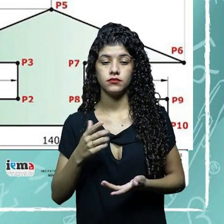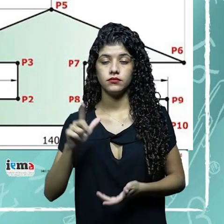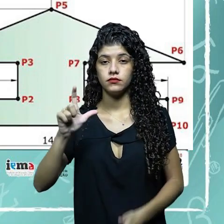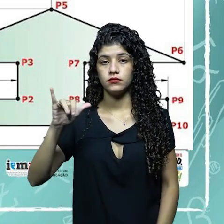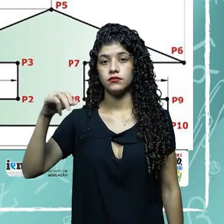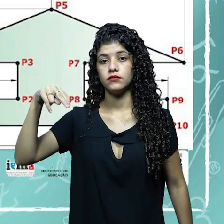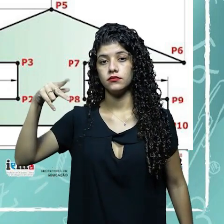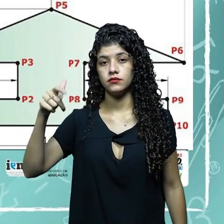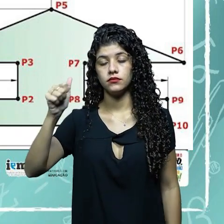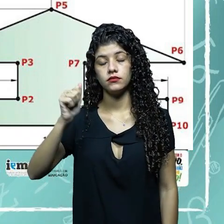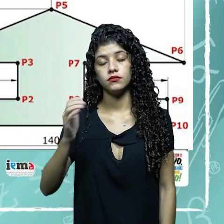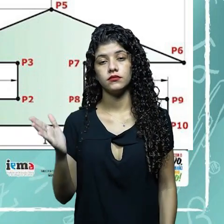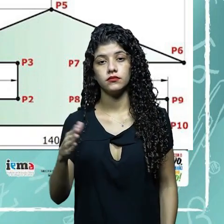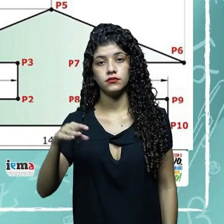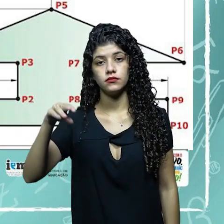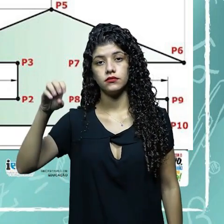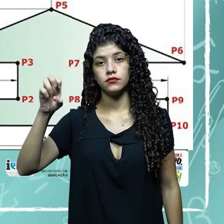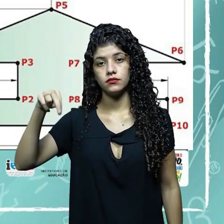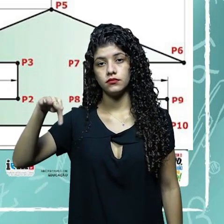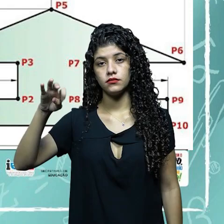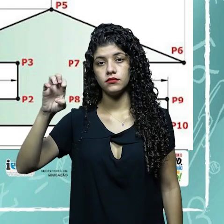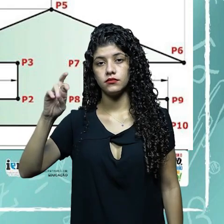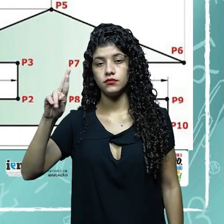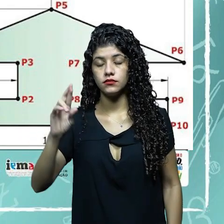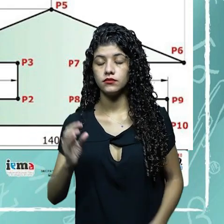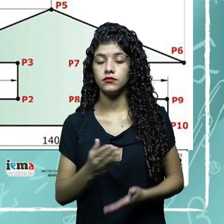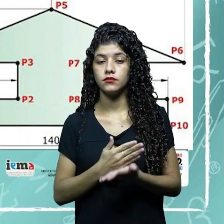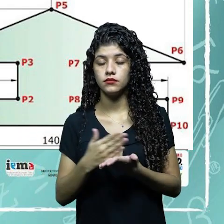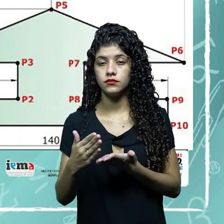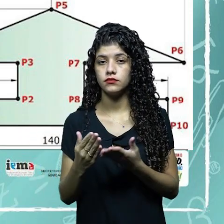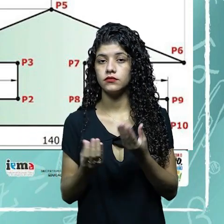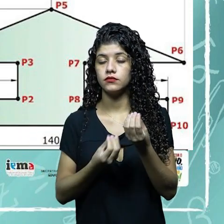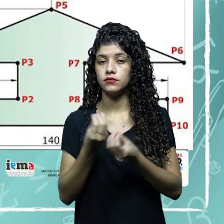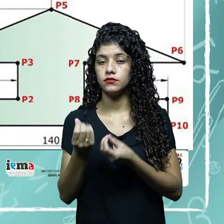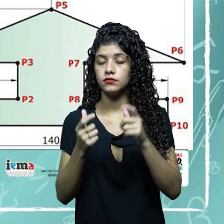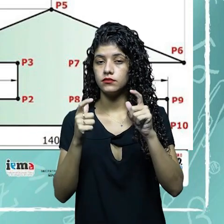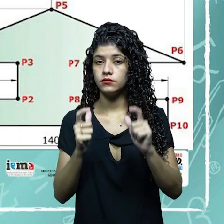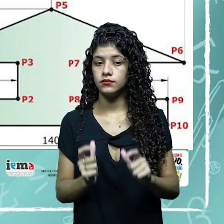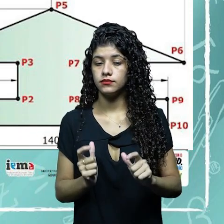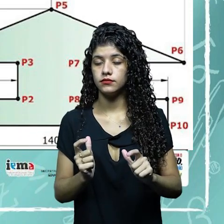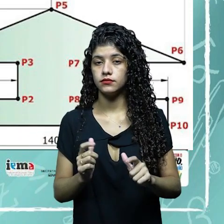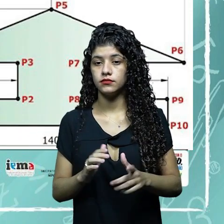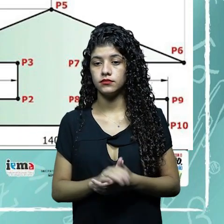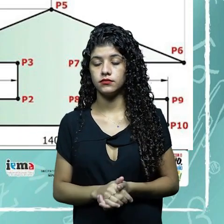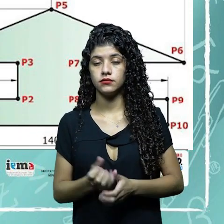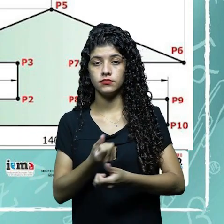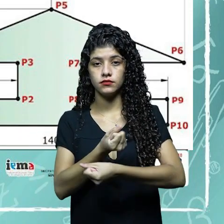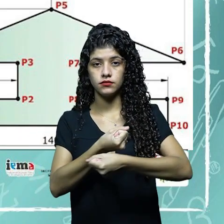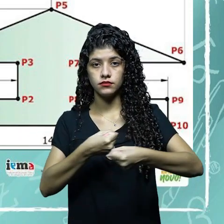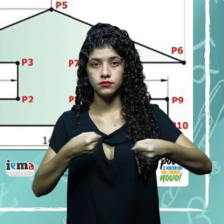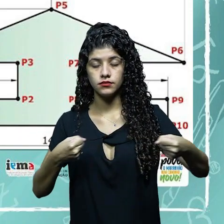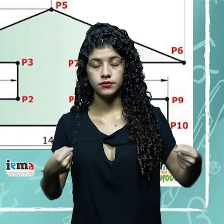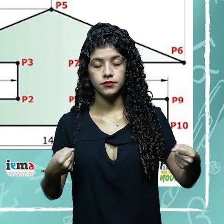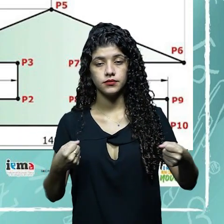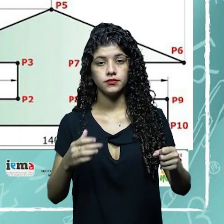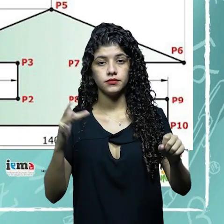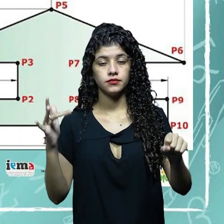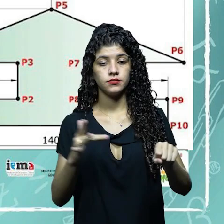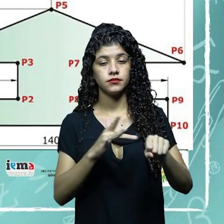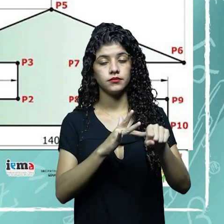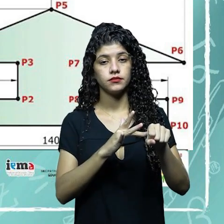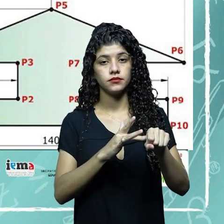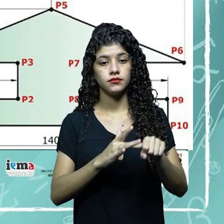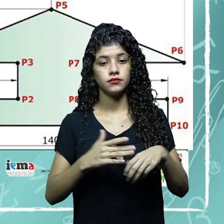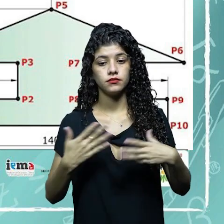Enter, especificou onde que começaria o teu desenho ali na tua área de trabalho, porque ela é bem ampla, né? Clicou, aí já